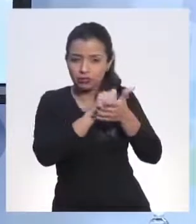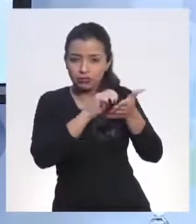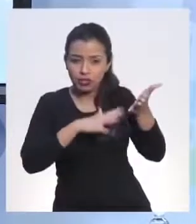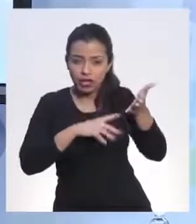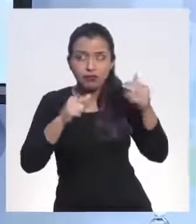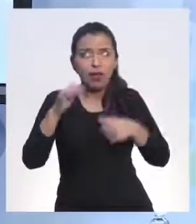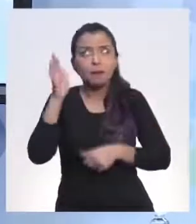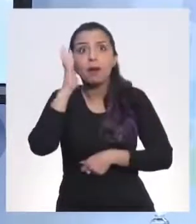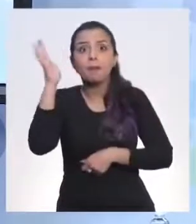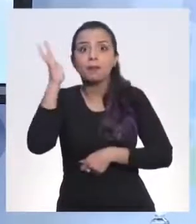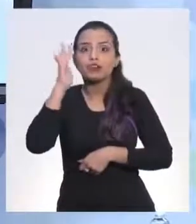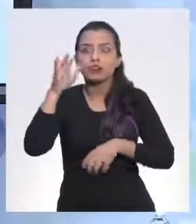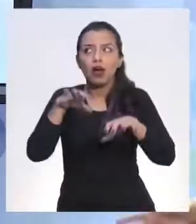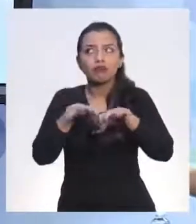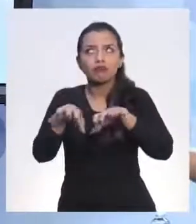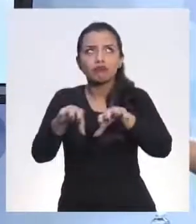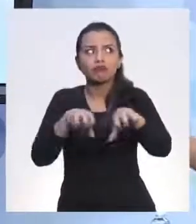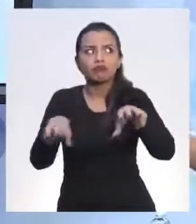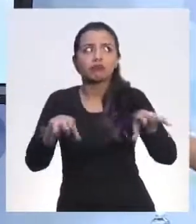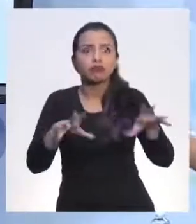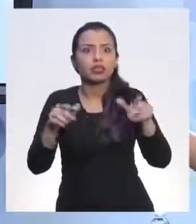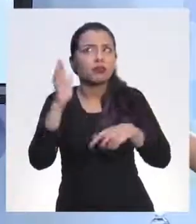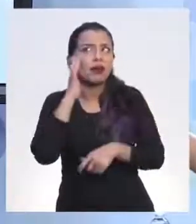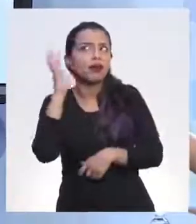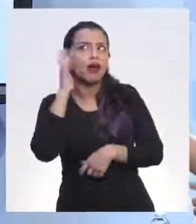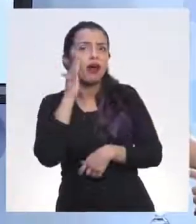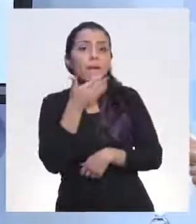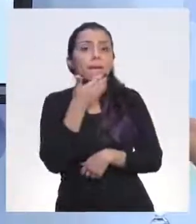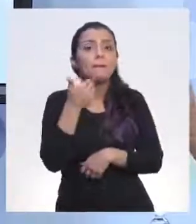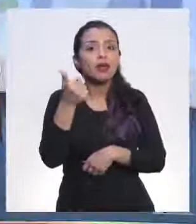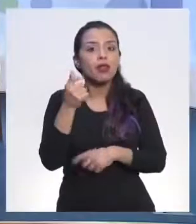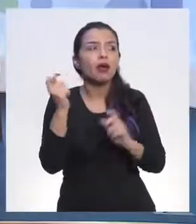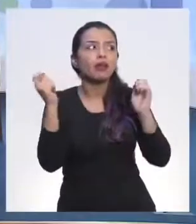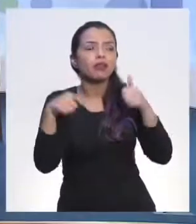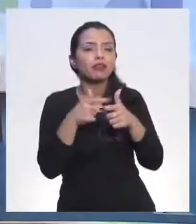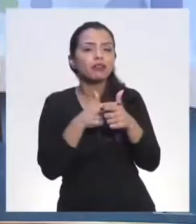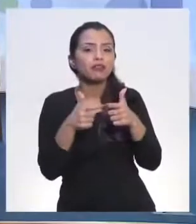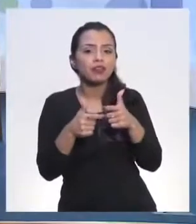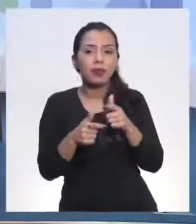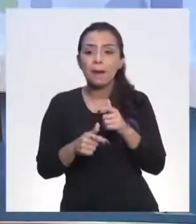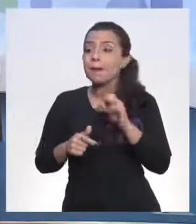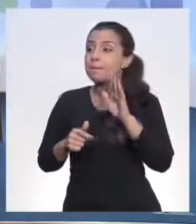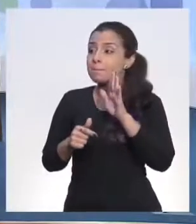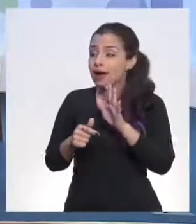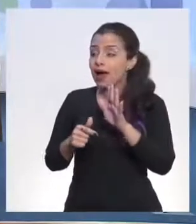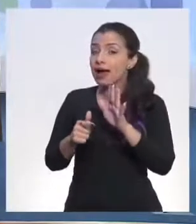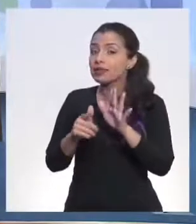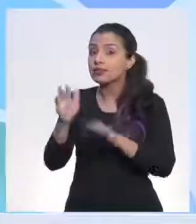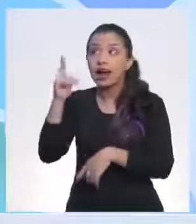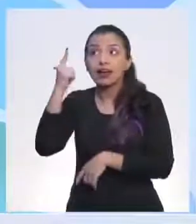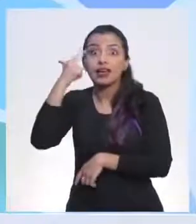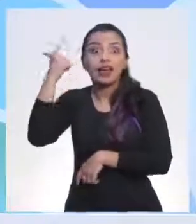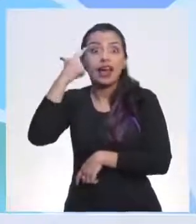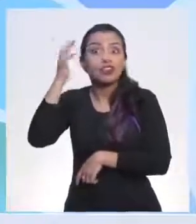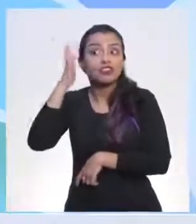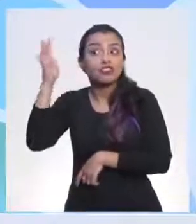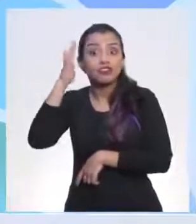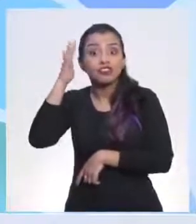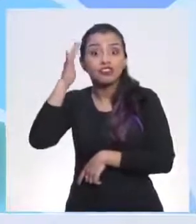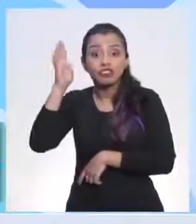construí aqui com vocês. Vocês podem construir a situação e fazer a divisão. Mas estamos contando com a criatividade de vocês e